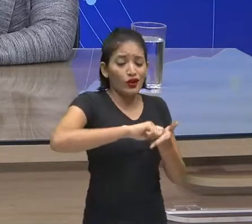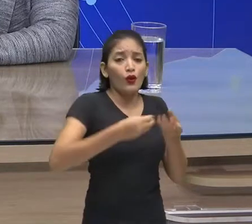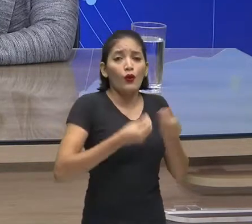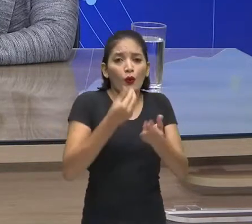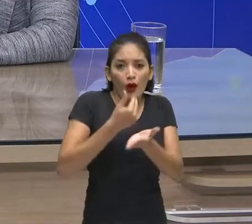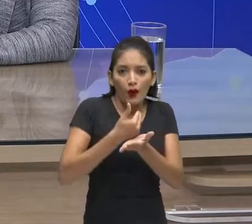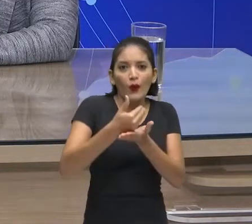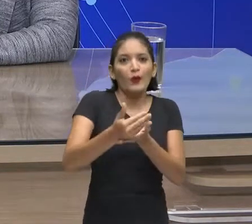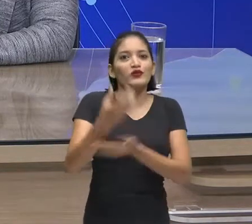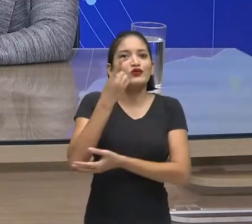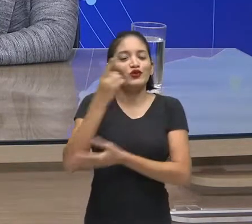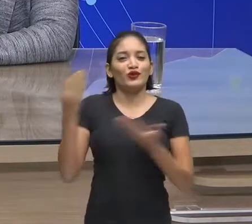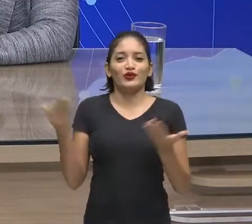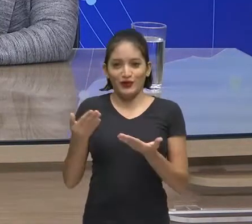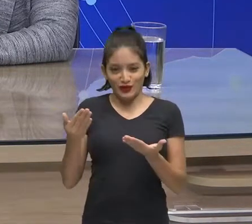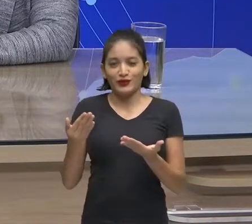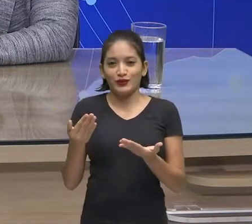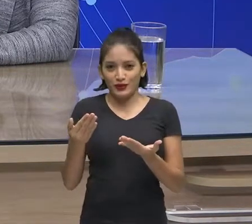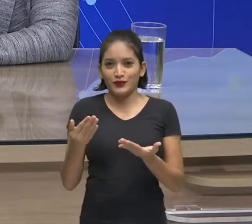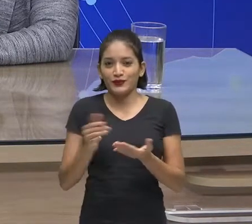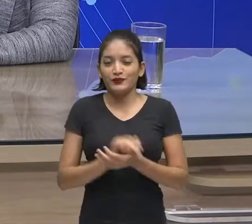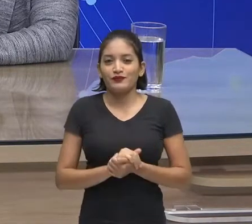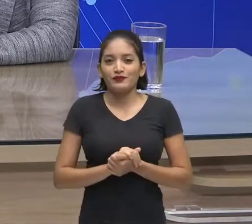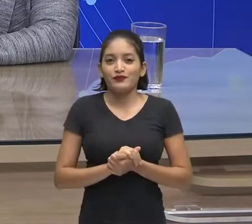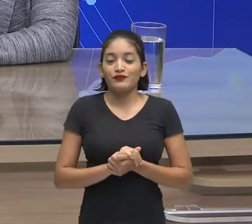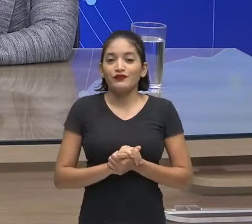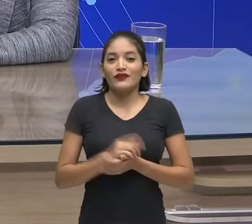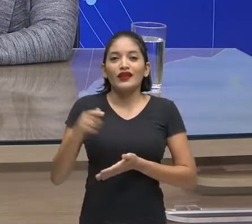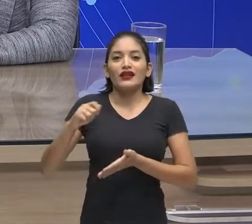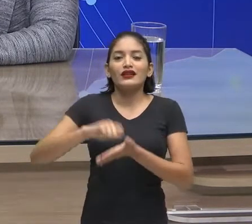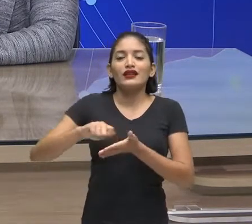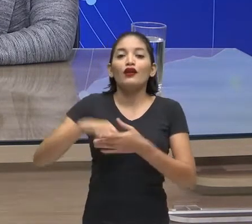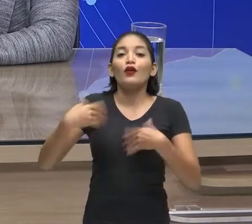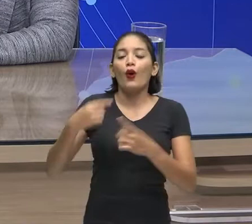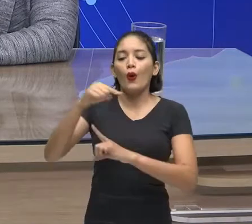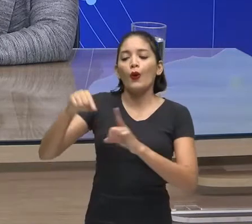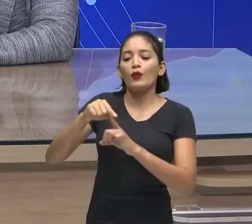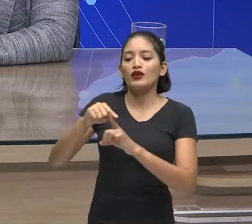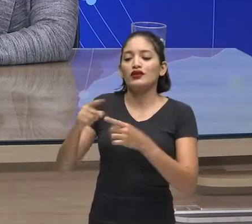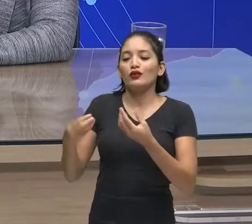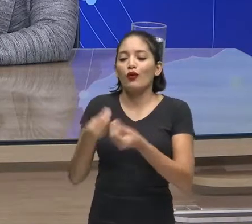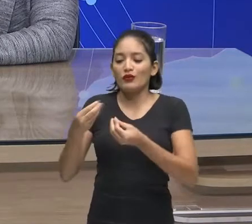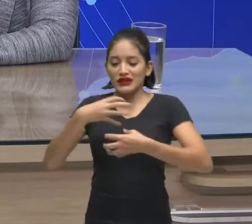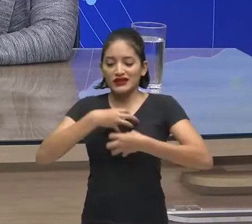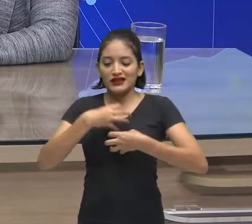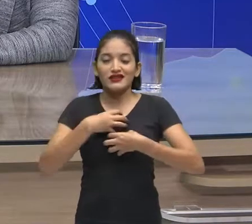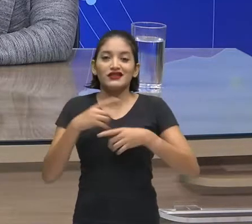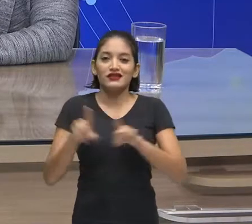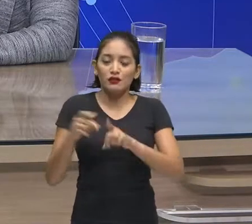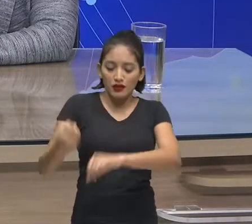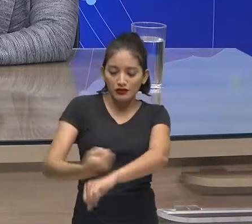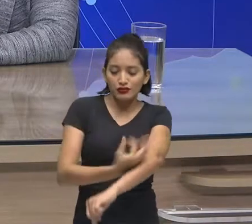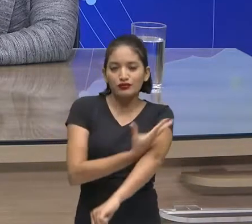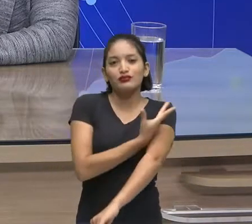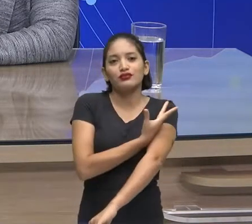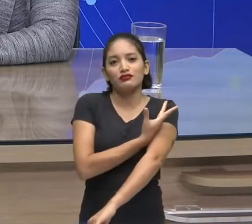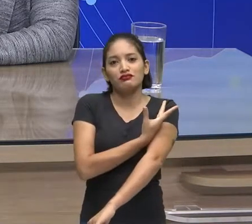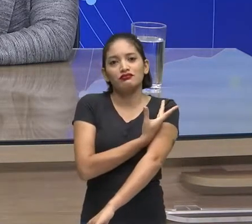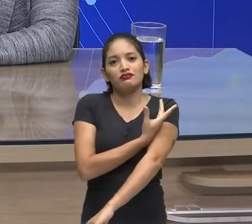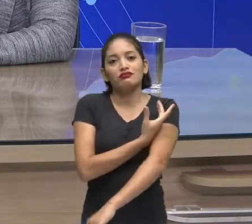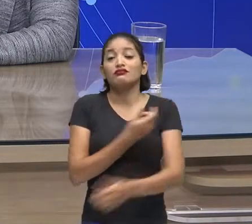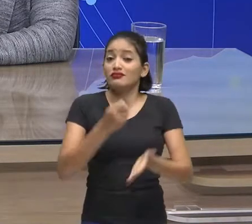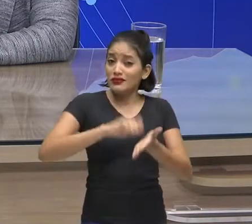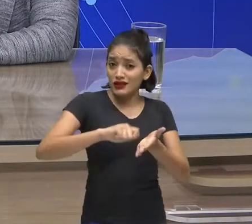seu dia hoje, escreva a pendência que você tem dos seus sentimentos, das suas emoções, escreva